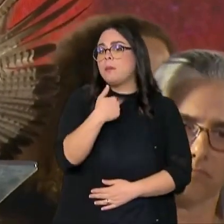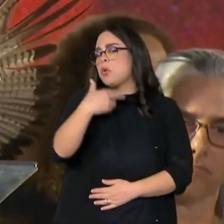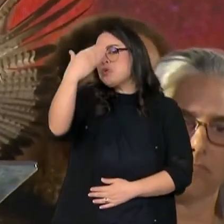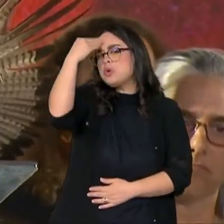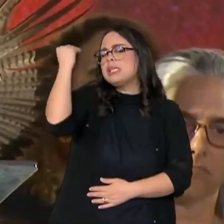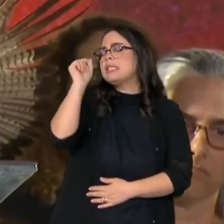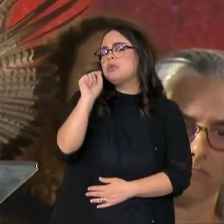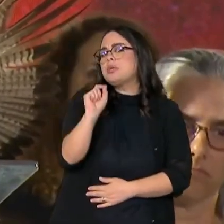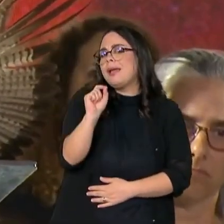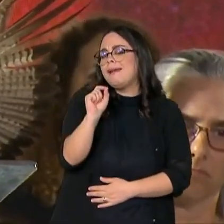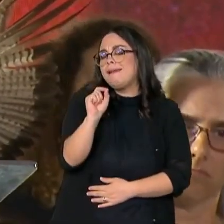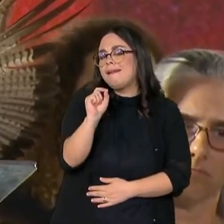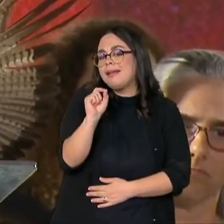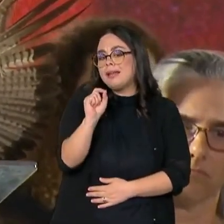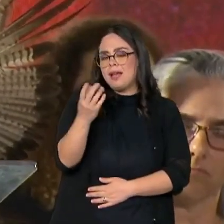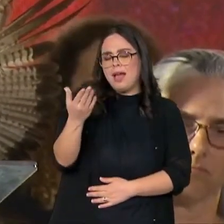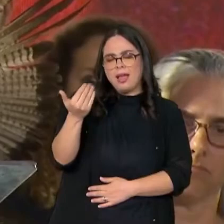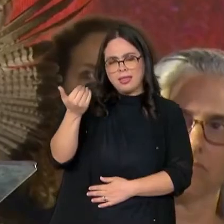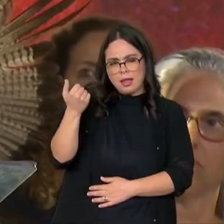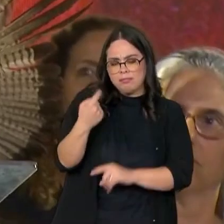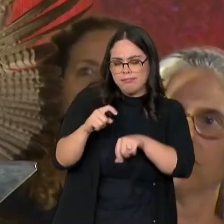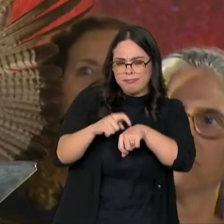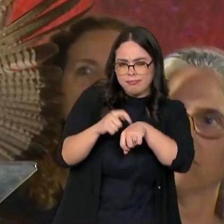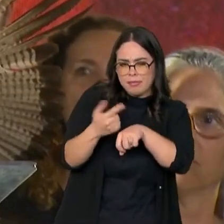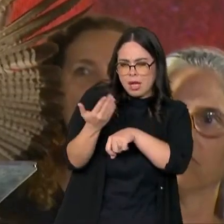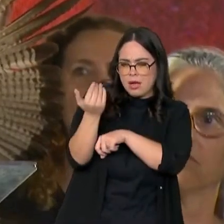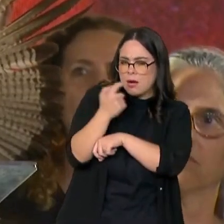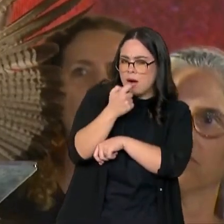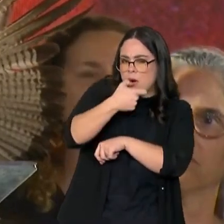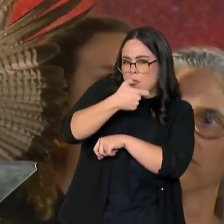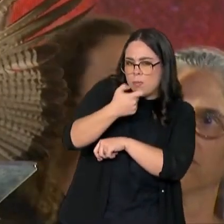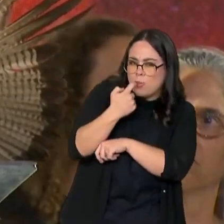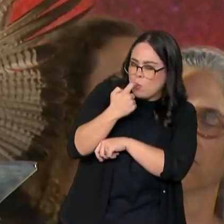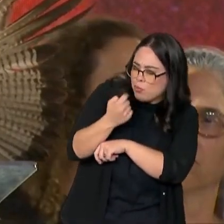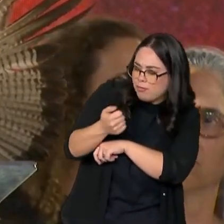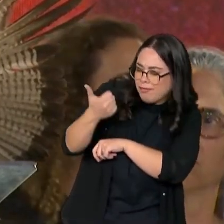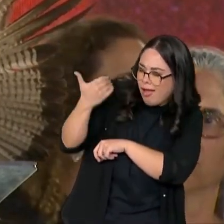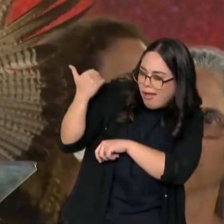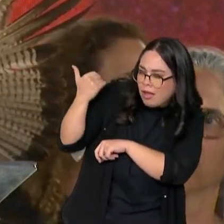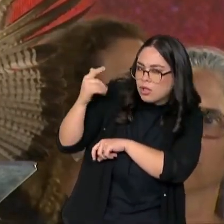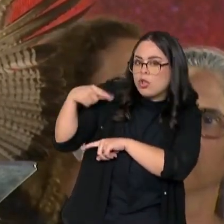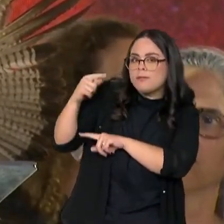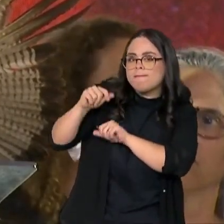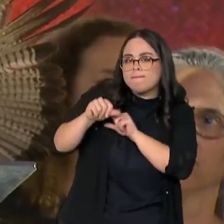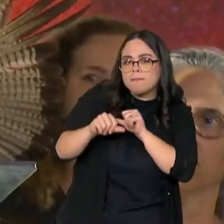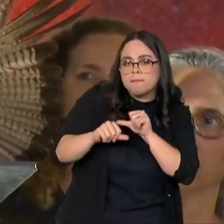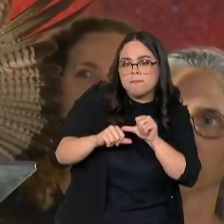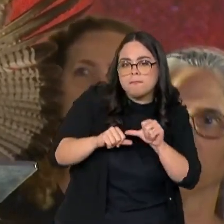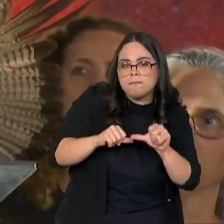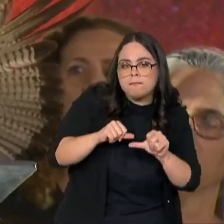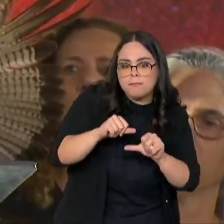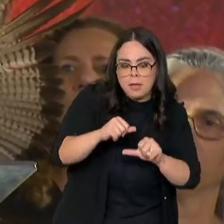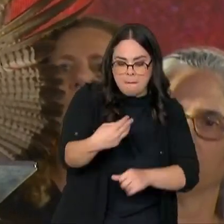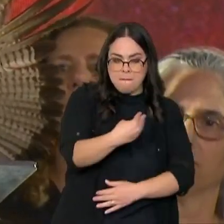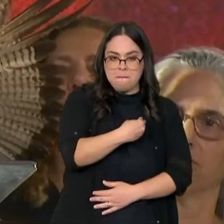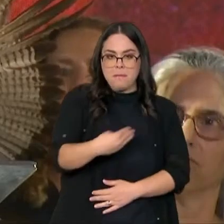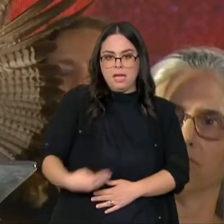esquecer que não faz muito tempo que a gente trocou um